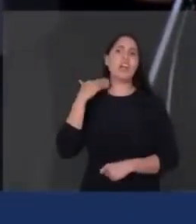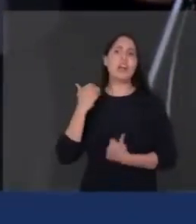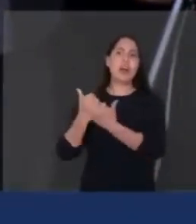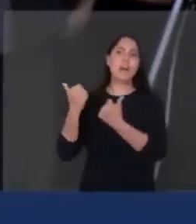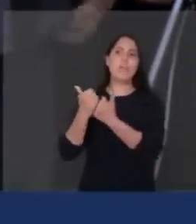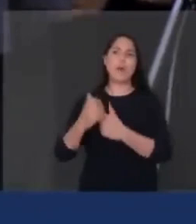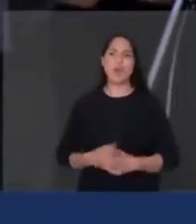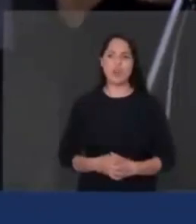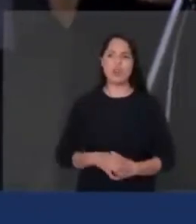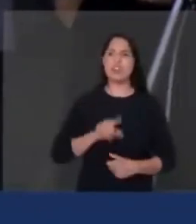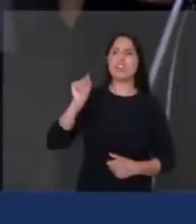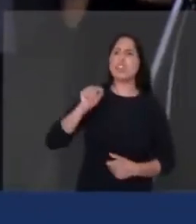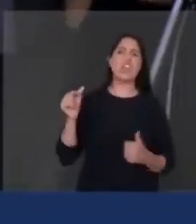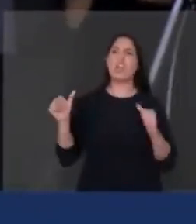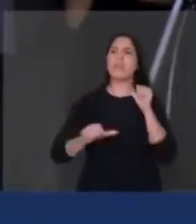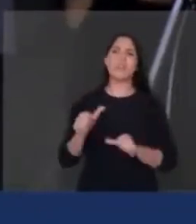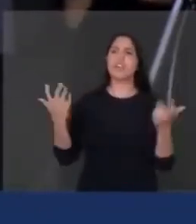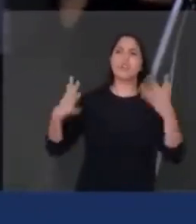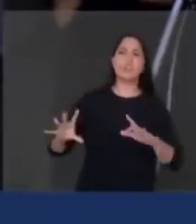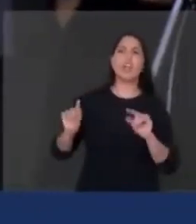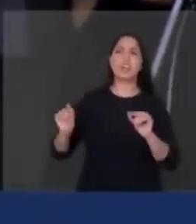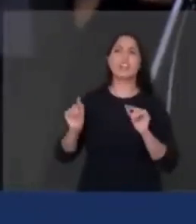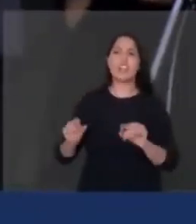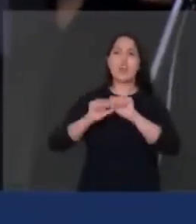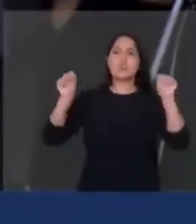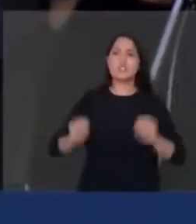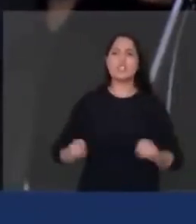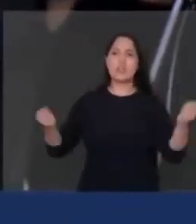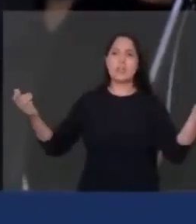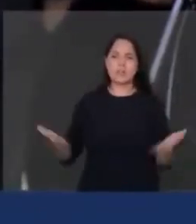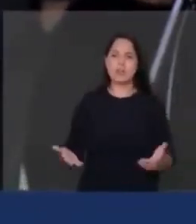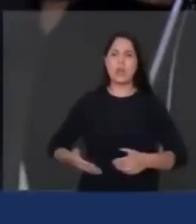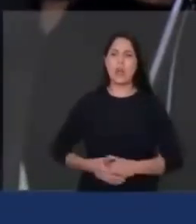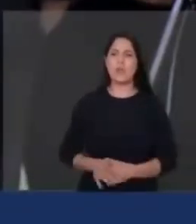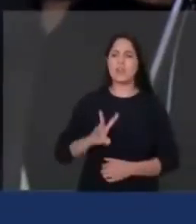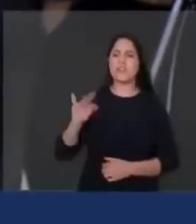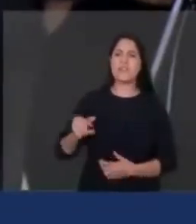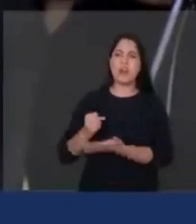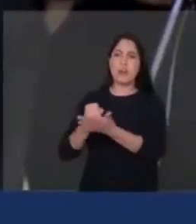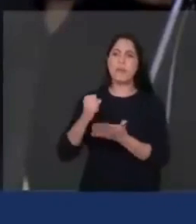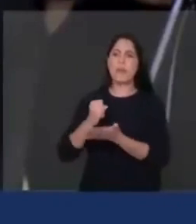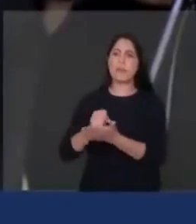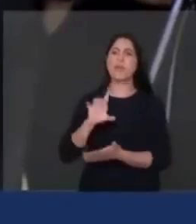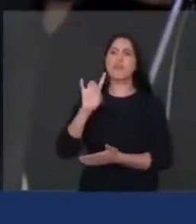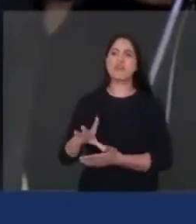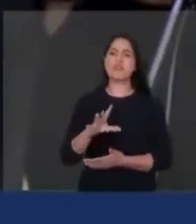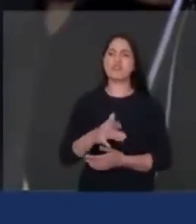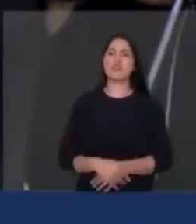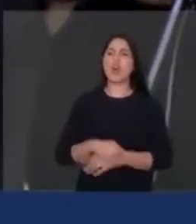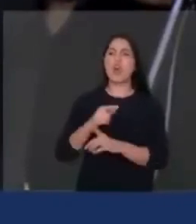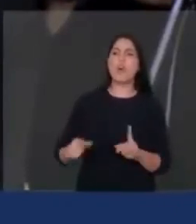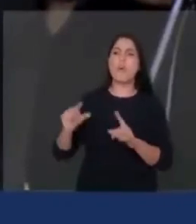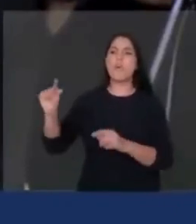quem não quer reforma quer manter o sistema que está aí que beneficia minha meia dúzia de